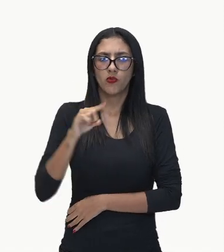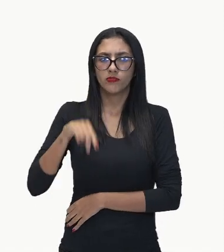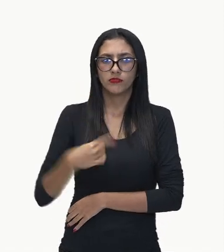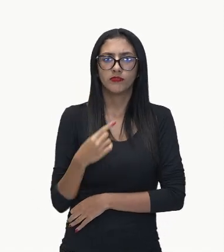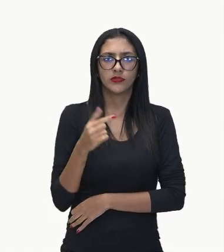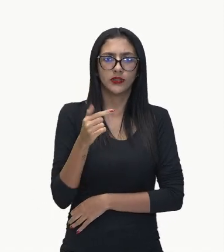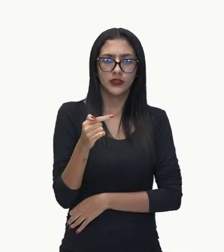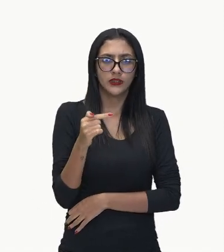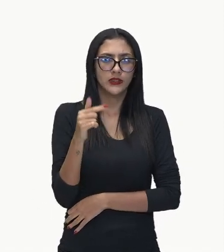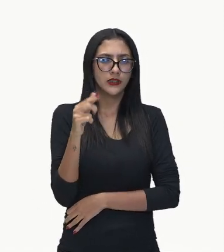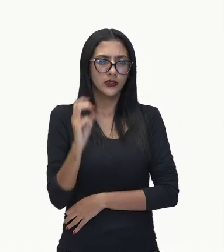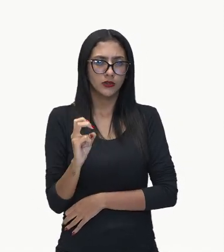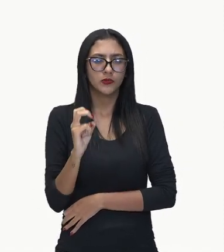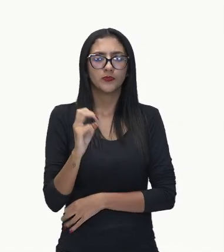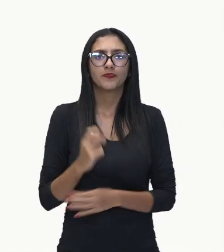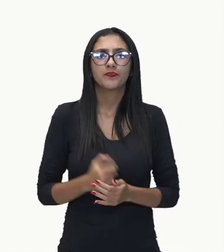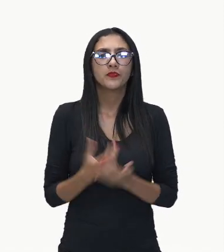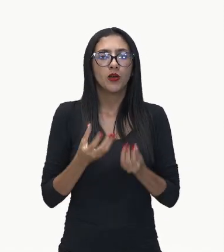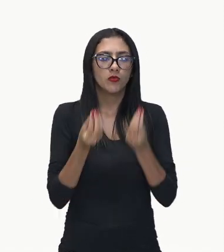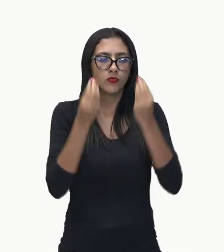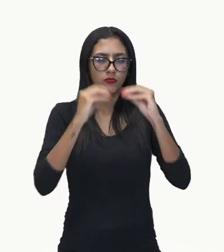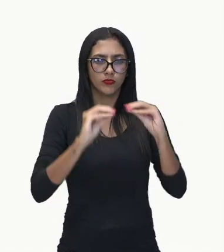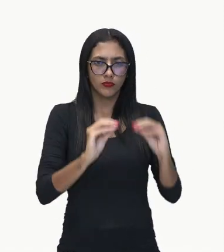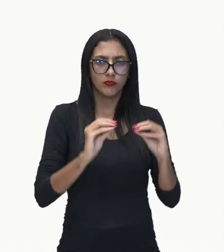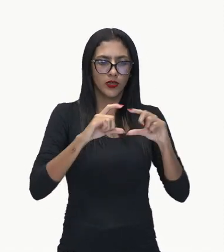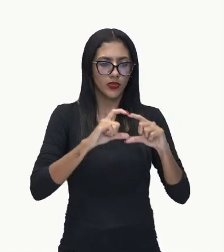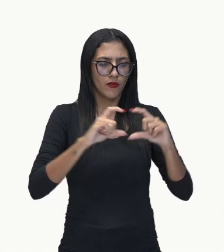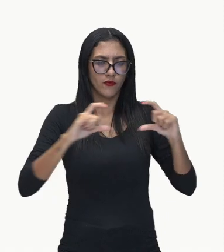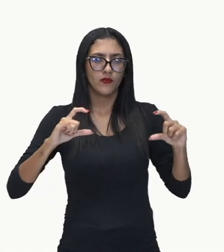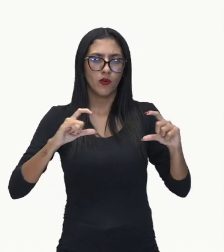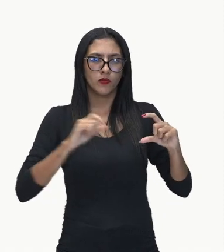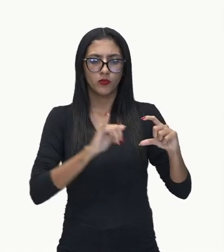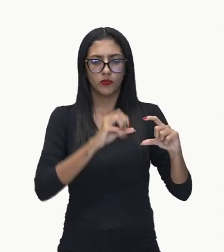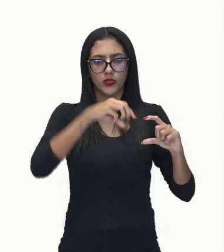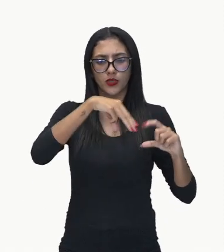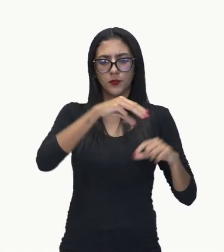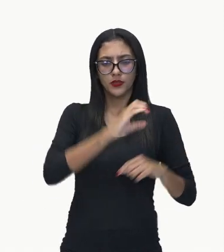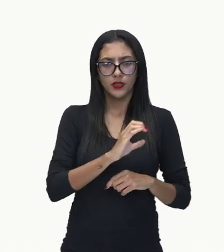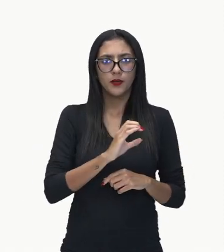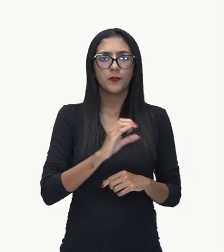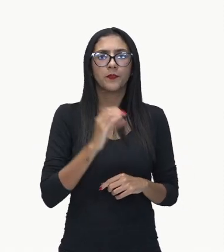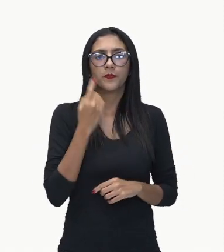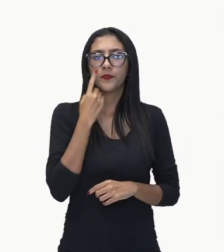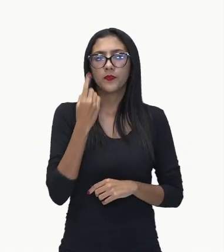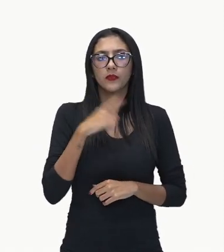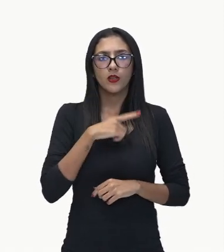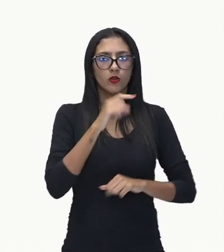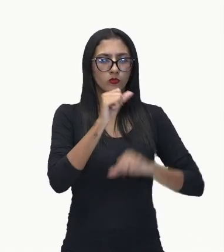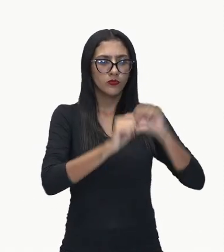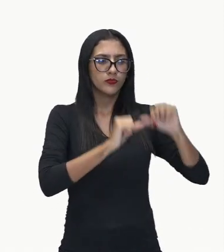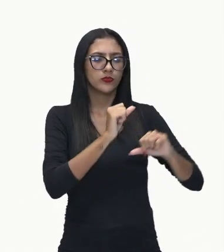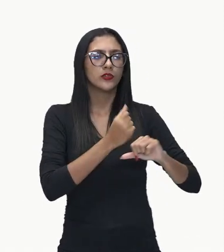metros. Então, jogando aqui nessa fórmula do IMC, nós vamos substituir esses valores, né?